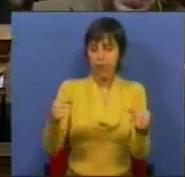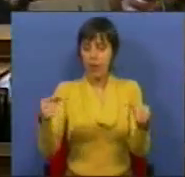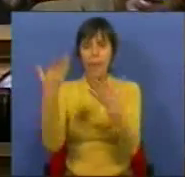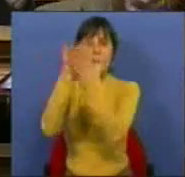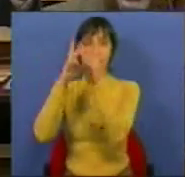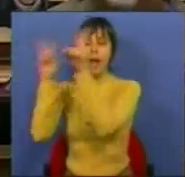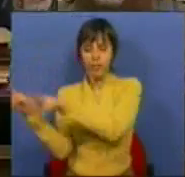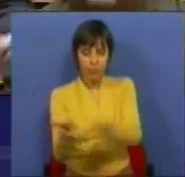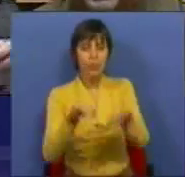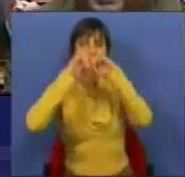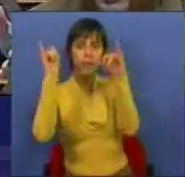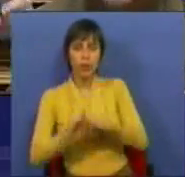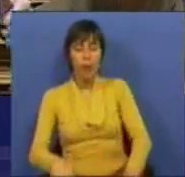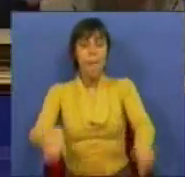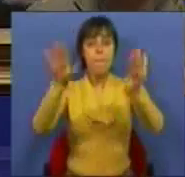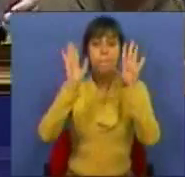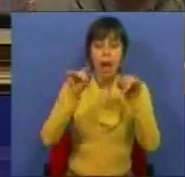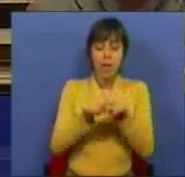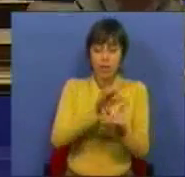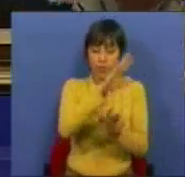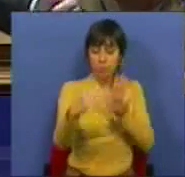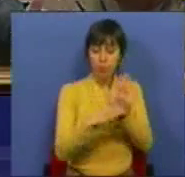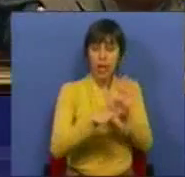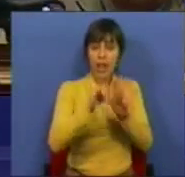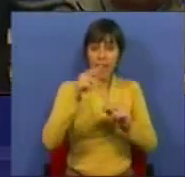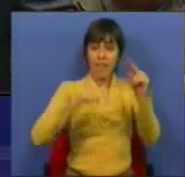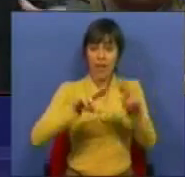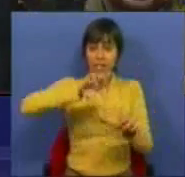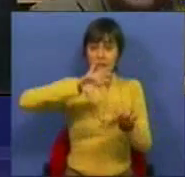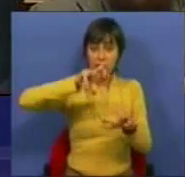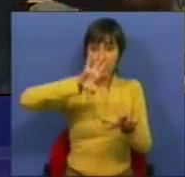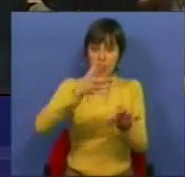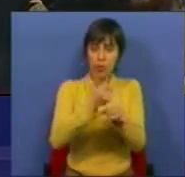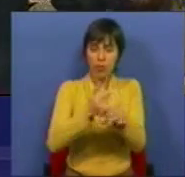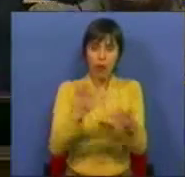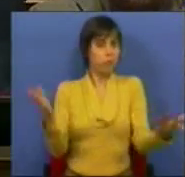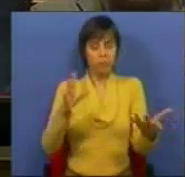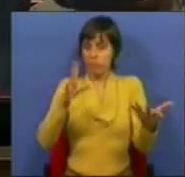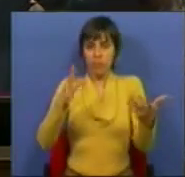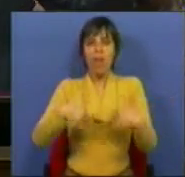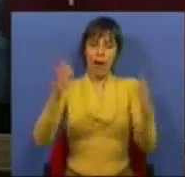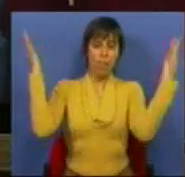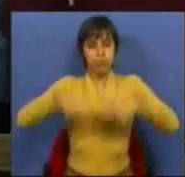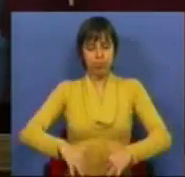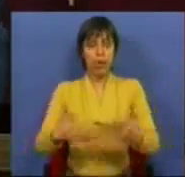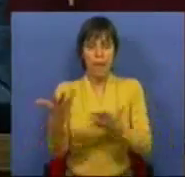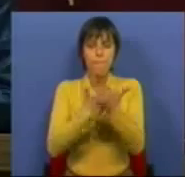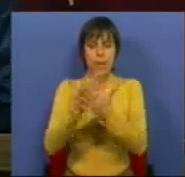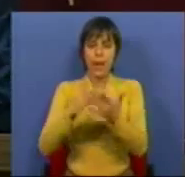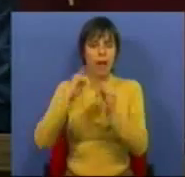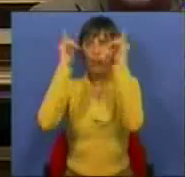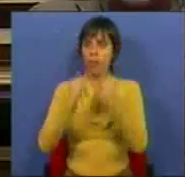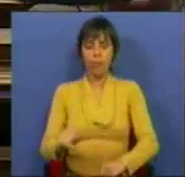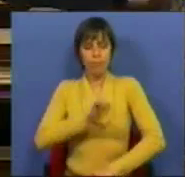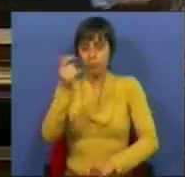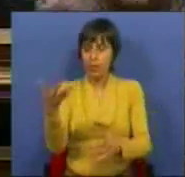mercados internacionais. Mas desde que isso se inscreveu na Lei de Finanças Regionais, a pronúncio, vão cair os mercados